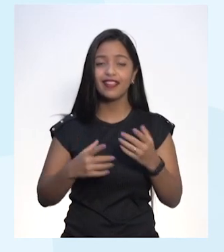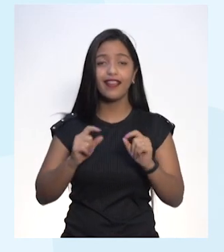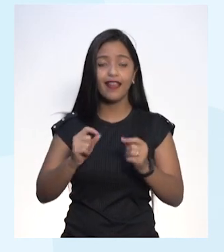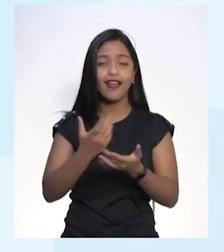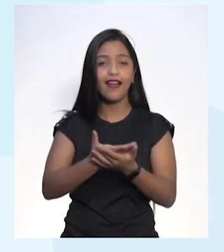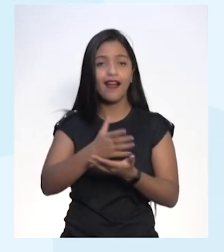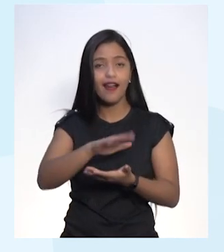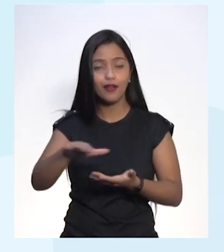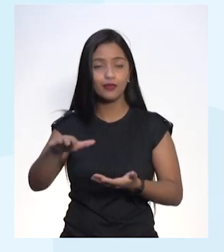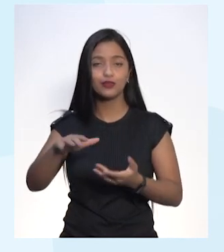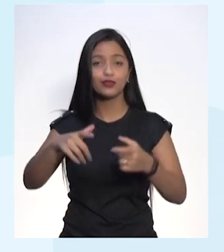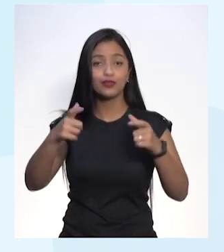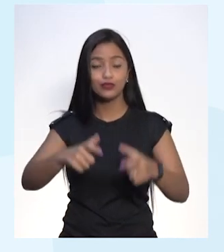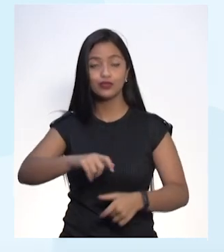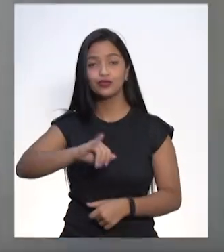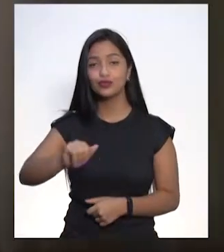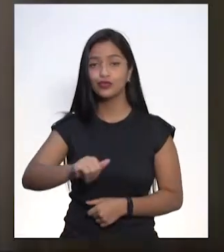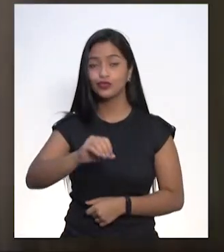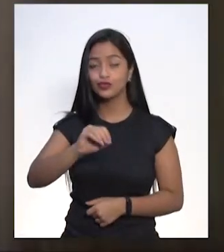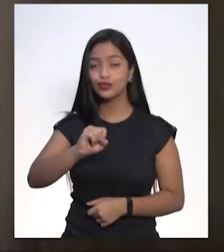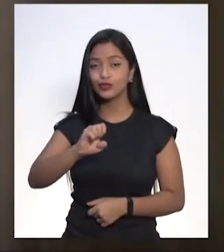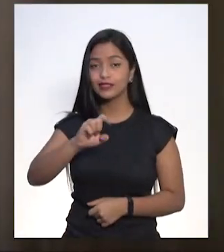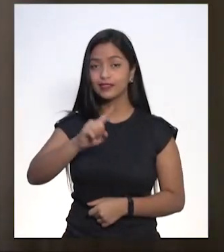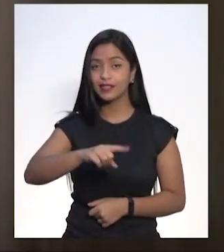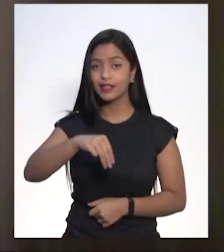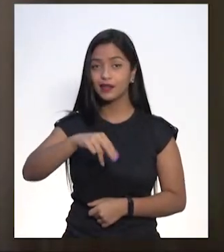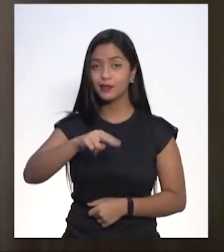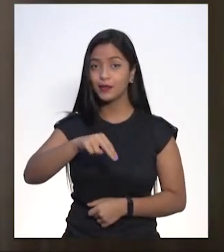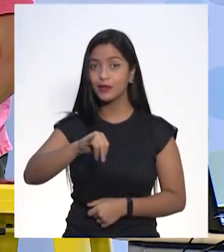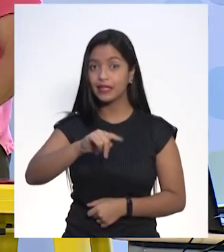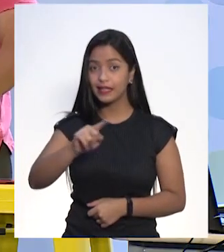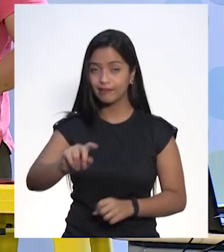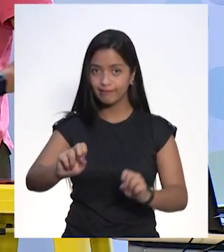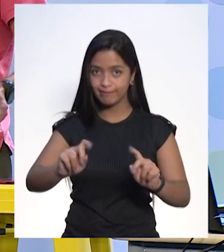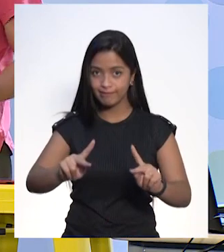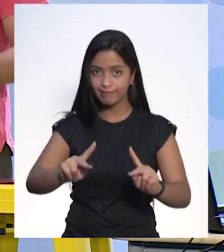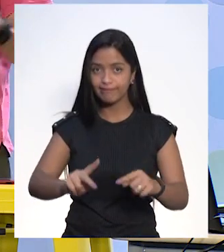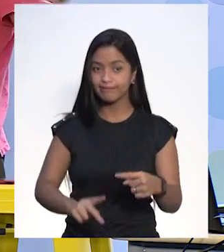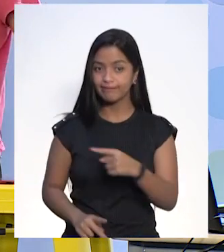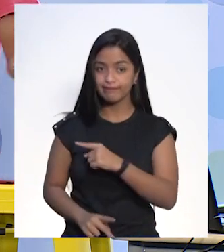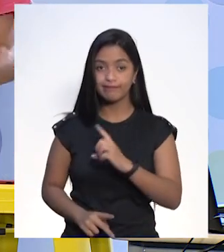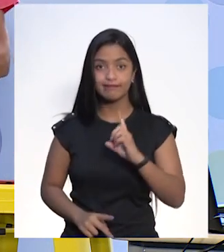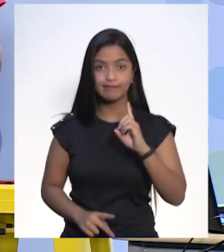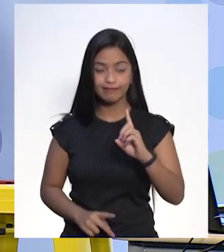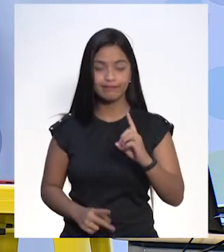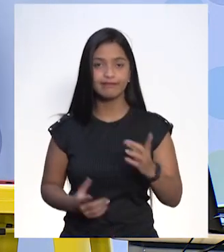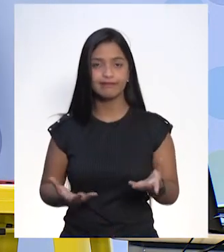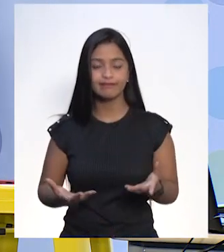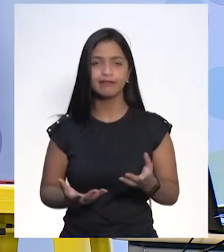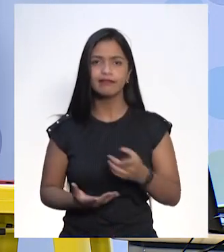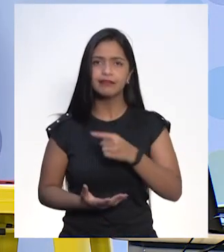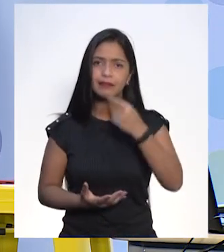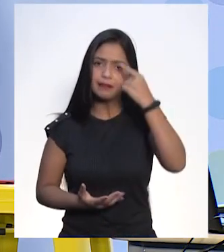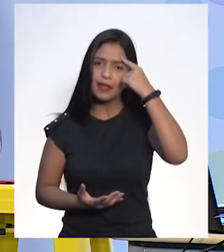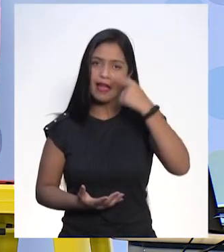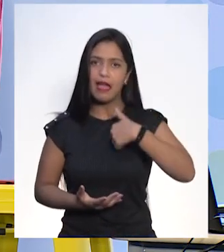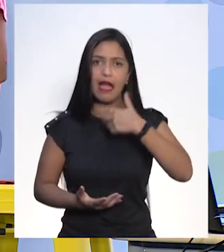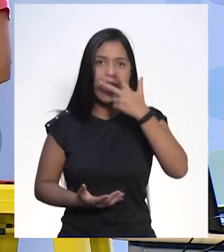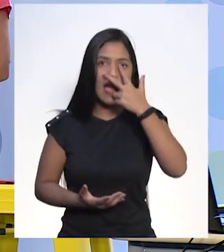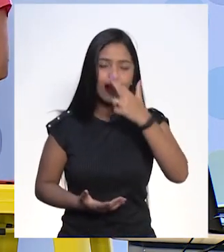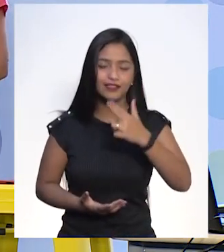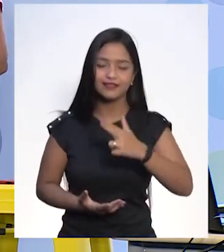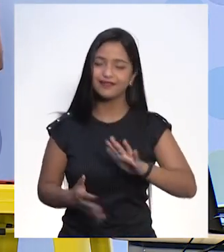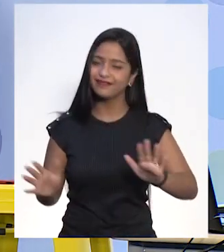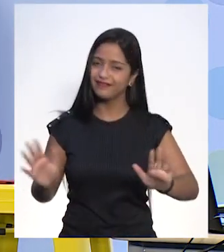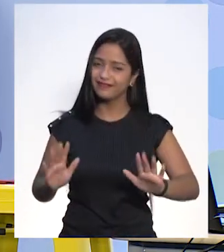José Muniz, do professor Paulo. Vamos Achei. lá. Tá? Então, o formato da placa é octogonal, para ninguém achar que é um achismo meu. Olha lá a placa